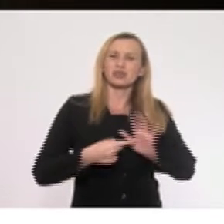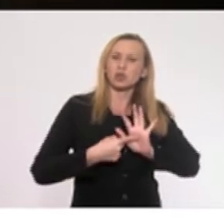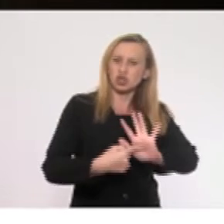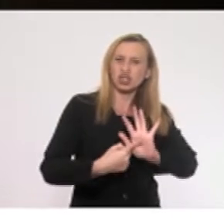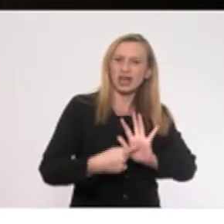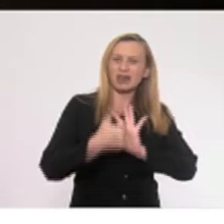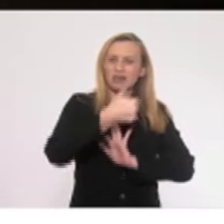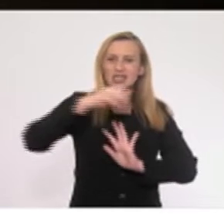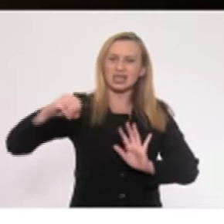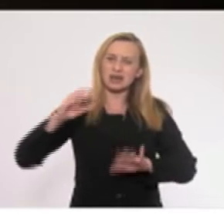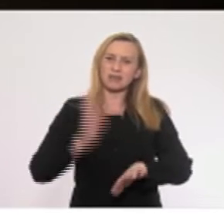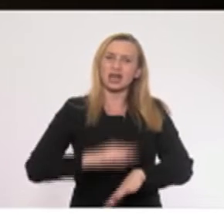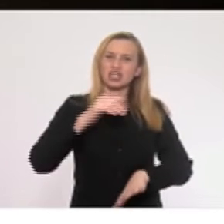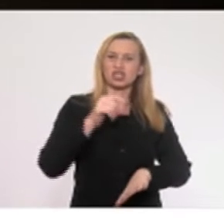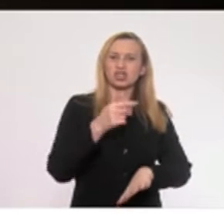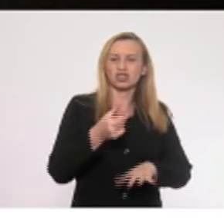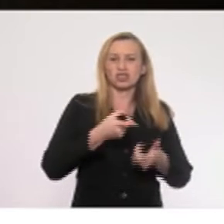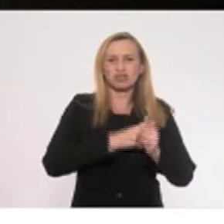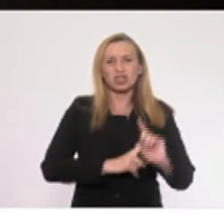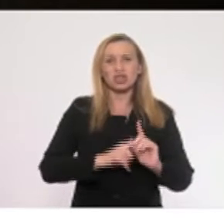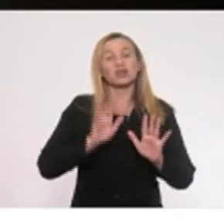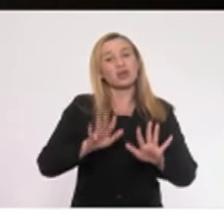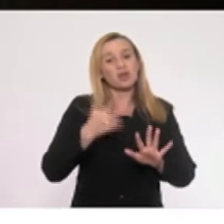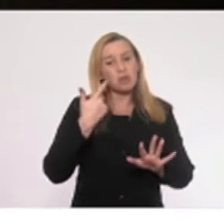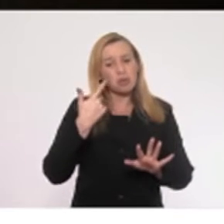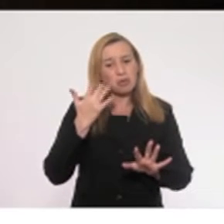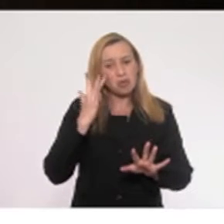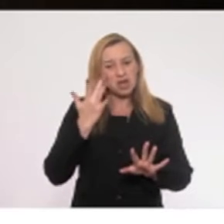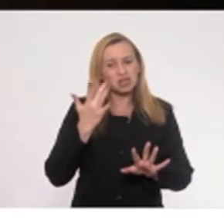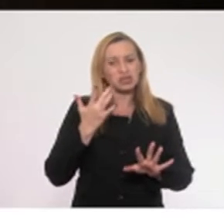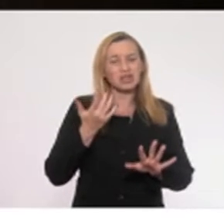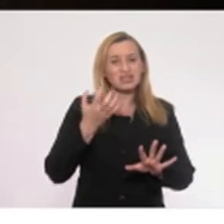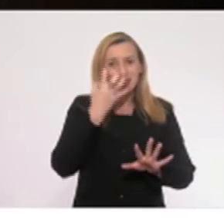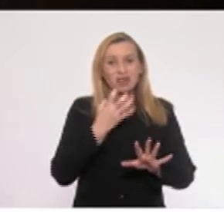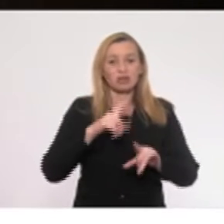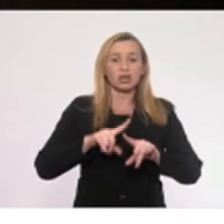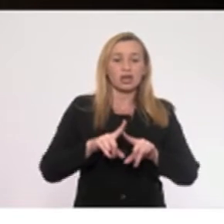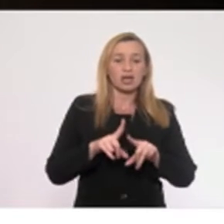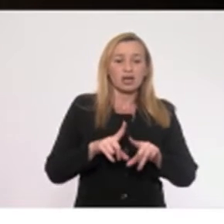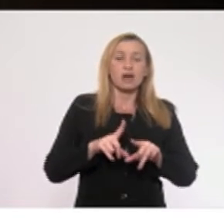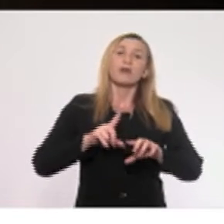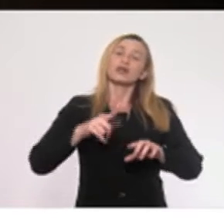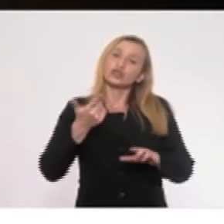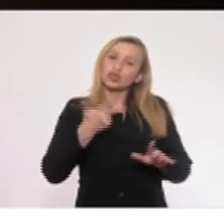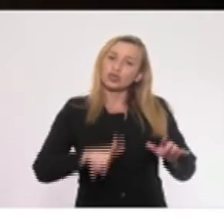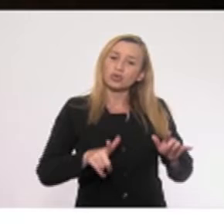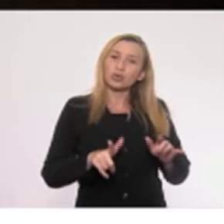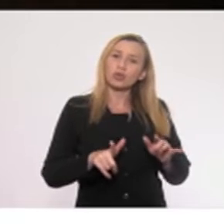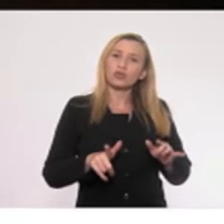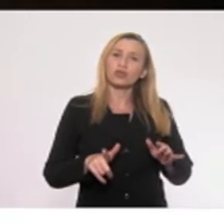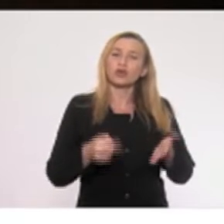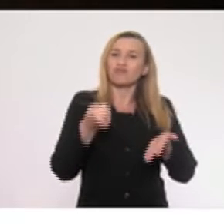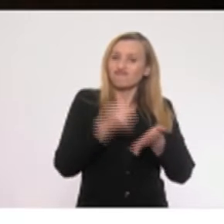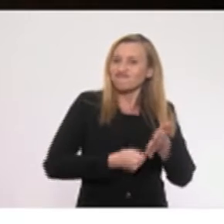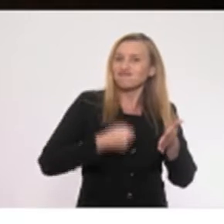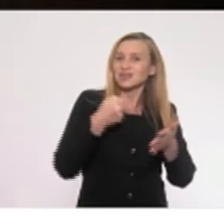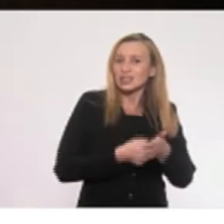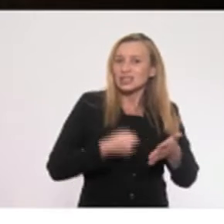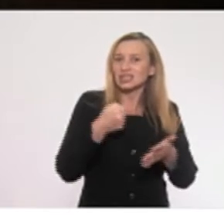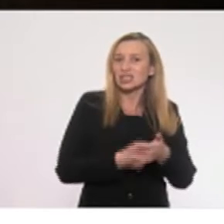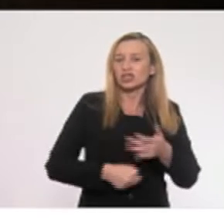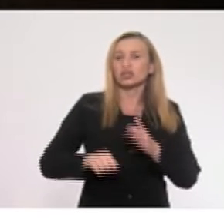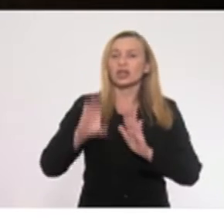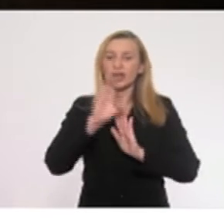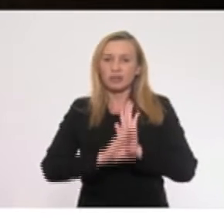na LDO, eu acho um precedente, considero um precedente grave. E mais uma vez, insisto de que